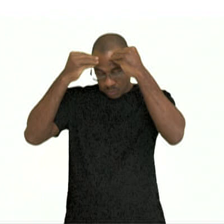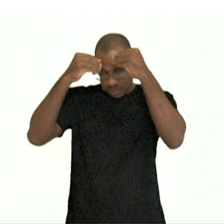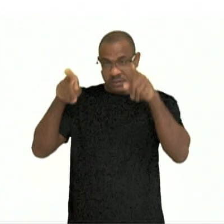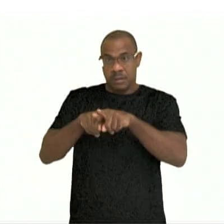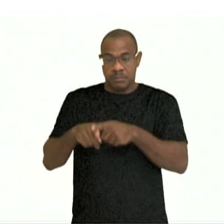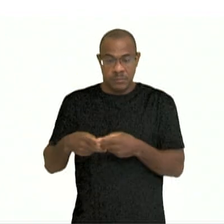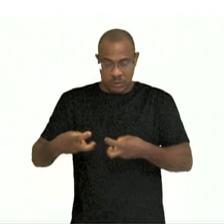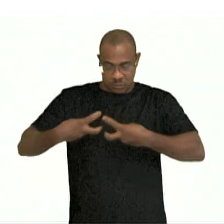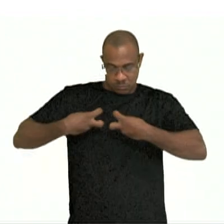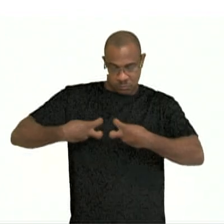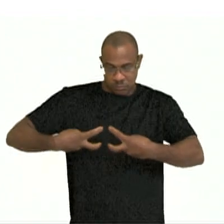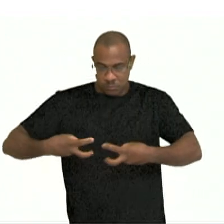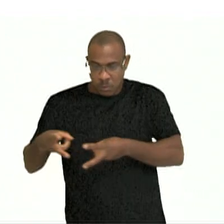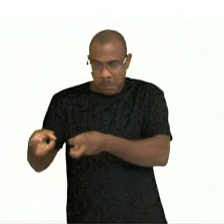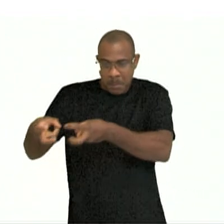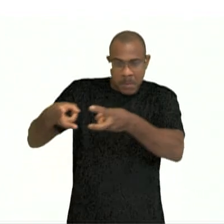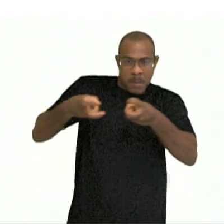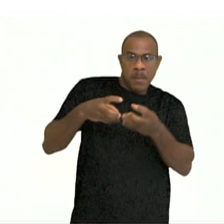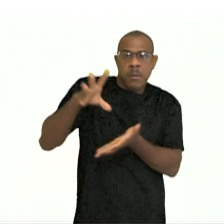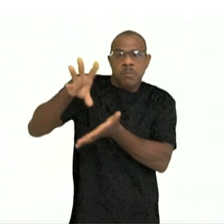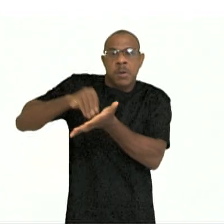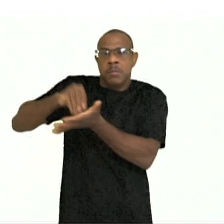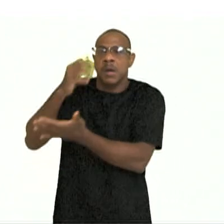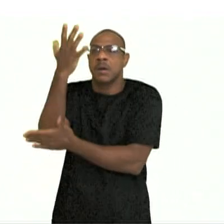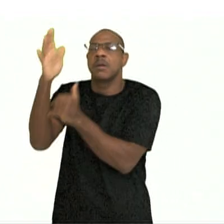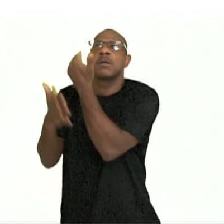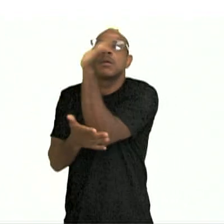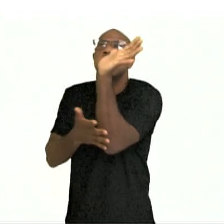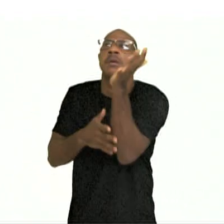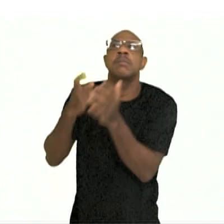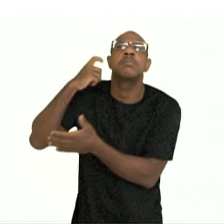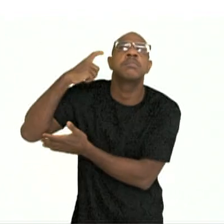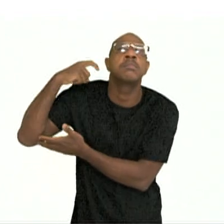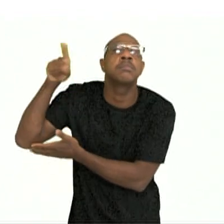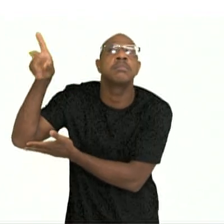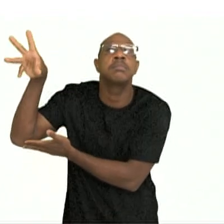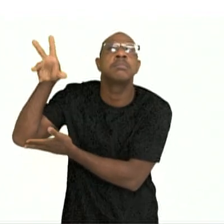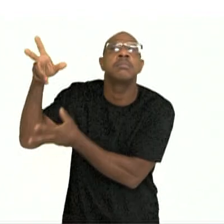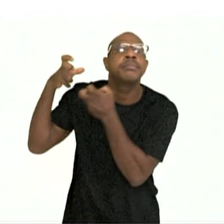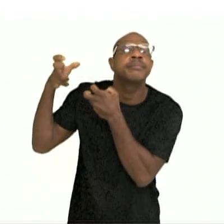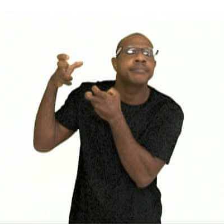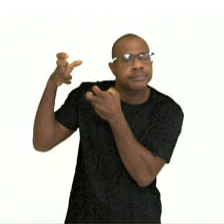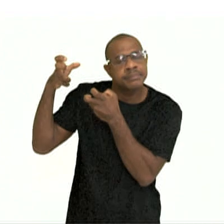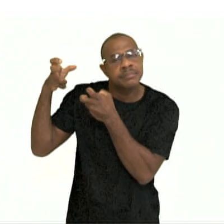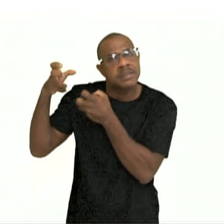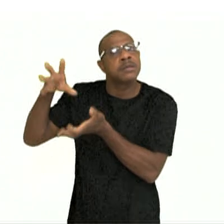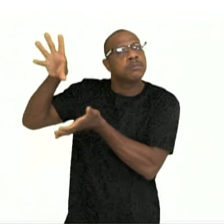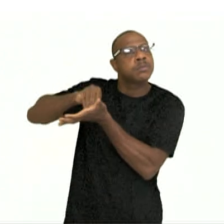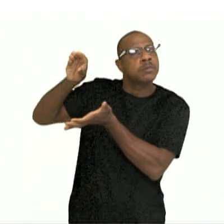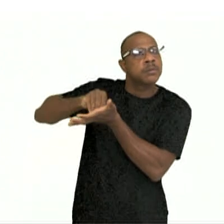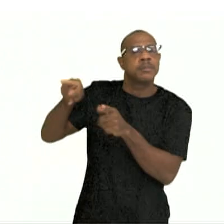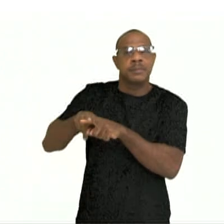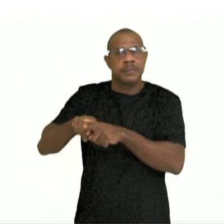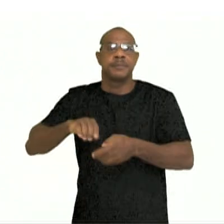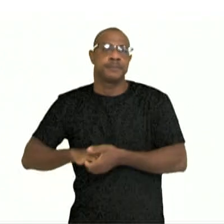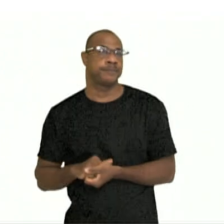exploração individual e a imitação de sons da própria natureza percebidos pelo homem pré-histórico.